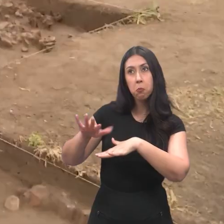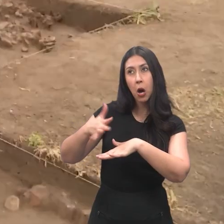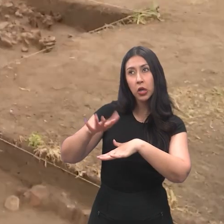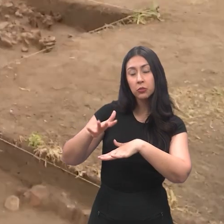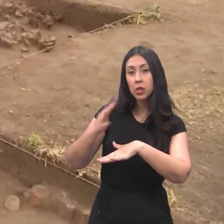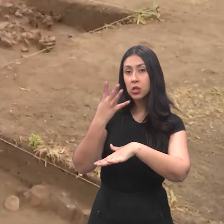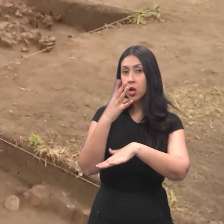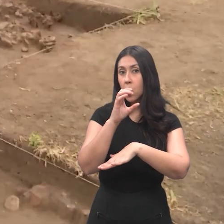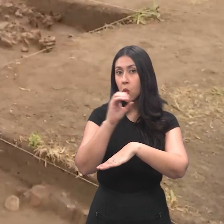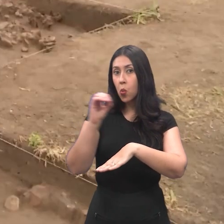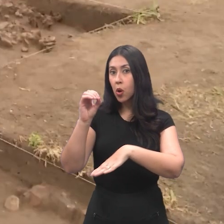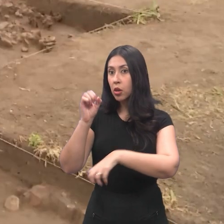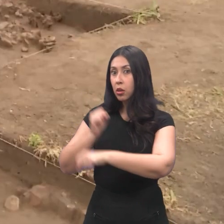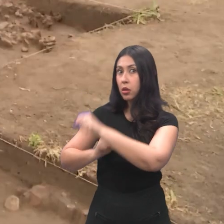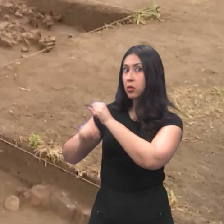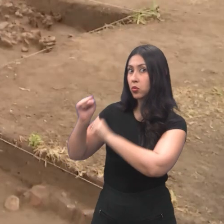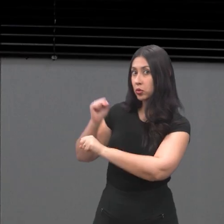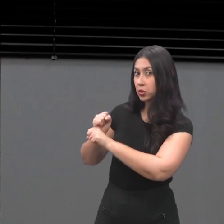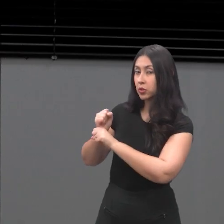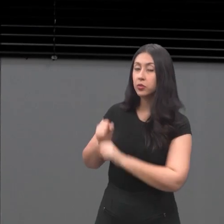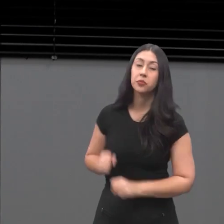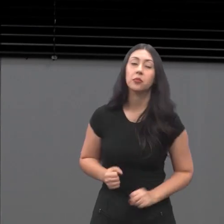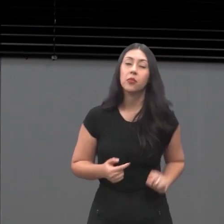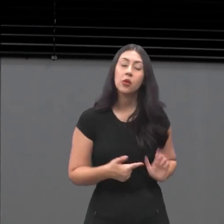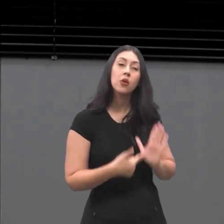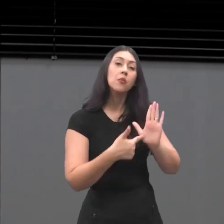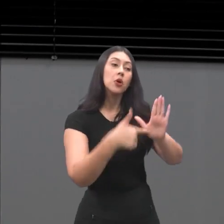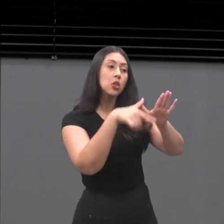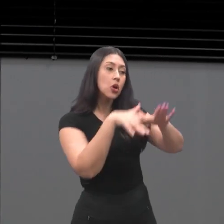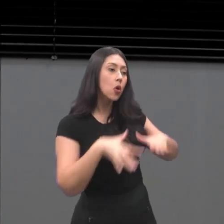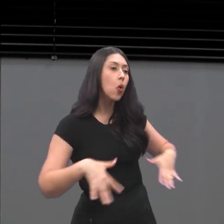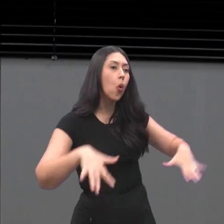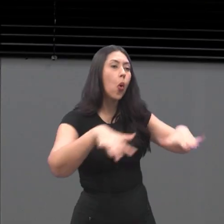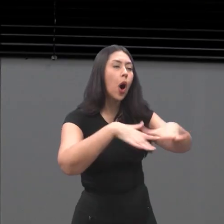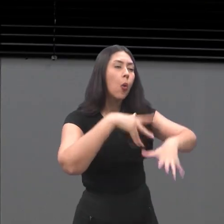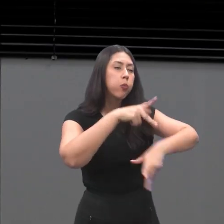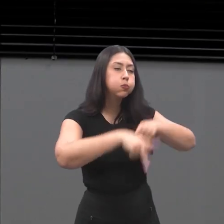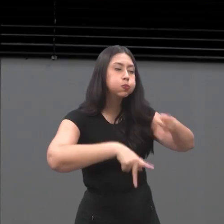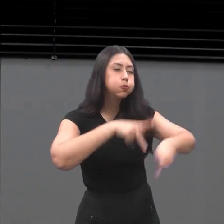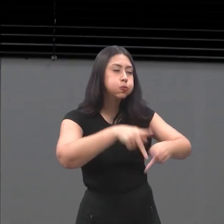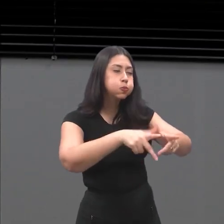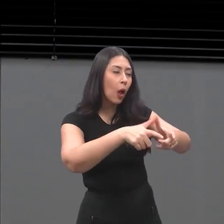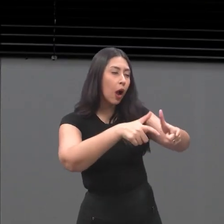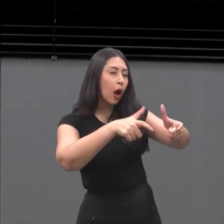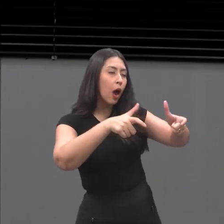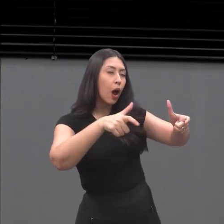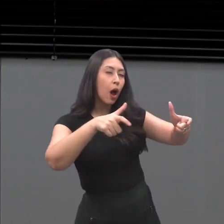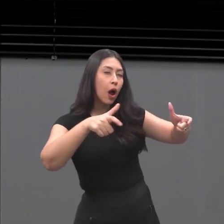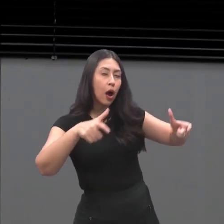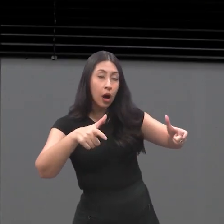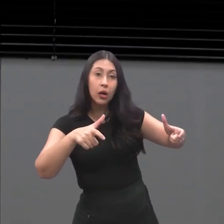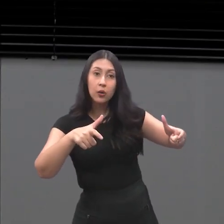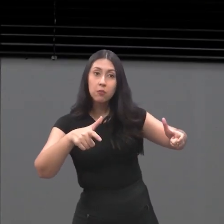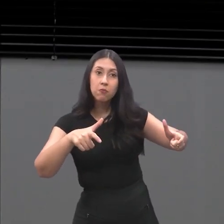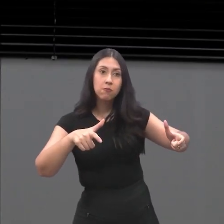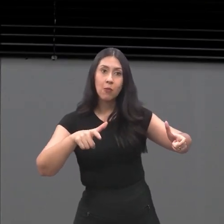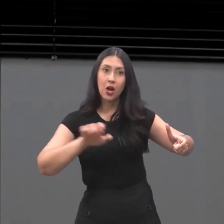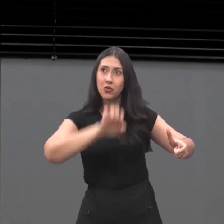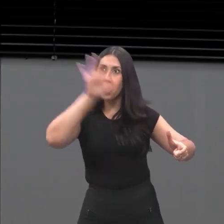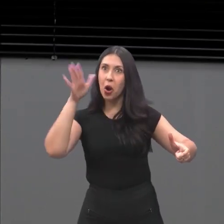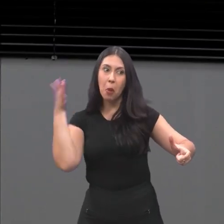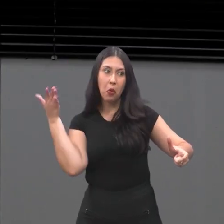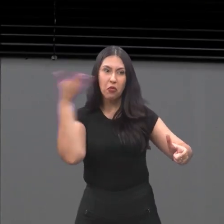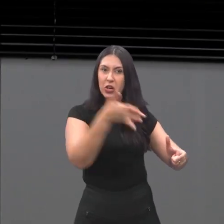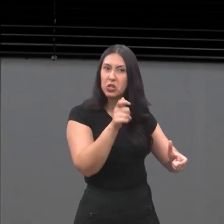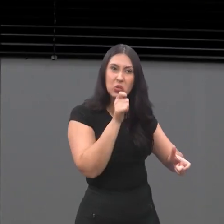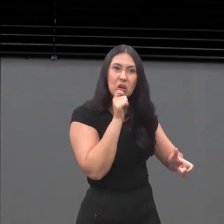local há mais de 400 anos. Mostra que a região era densamente povoada antes da chegada do colonizador